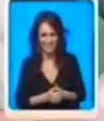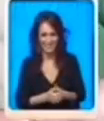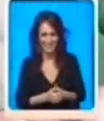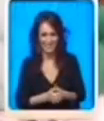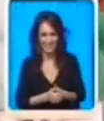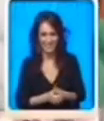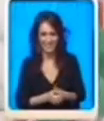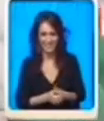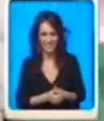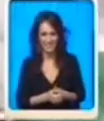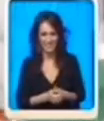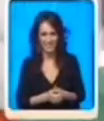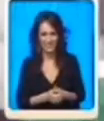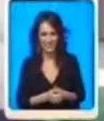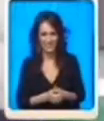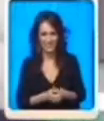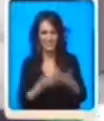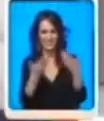Olha, olha, olha, Marinília!